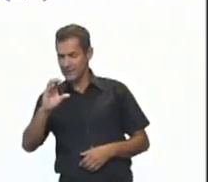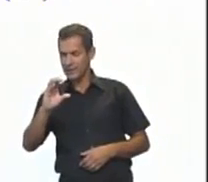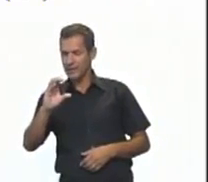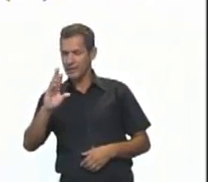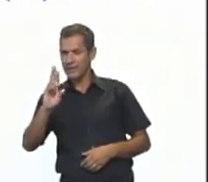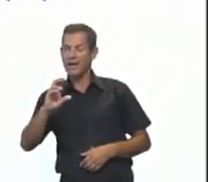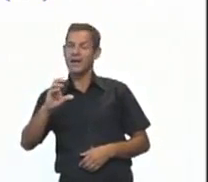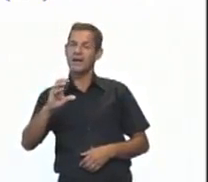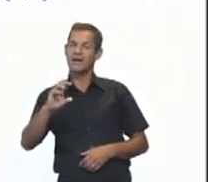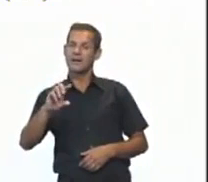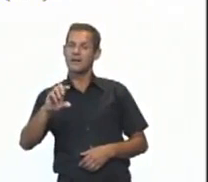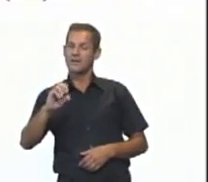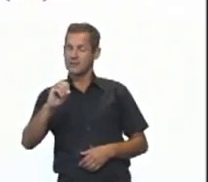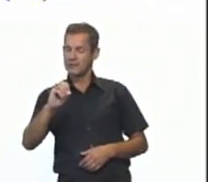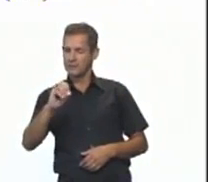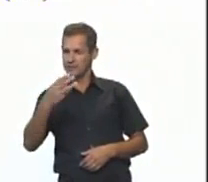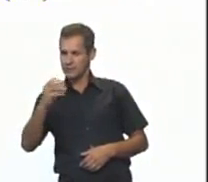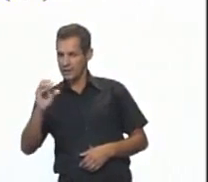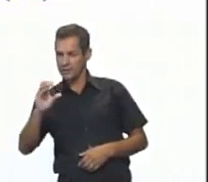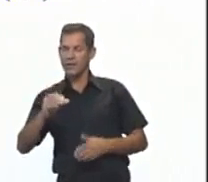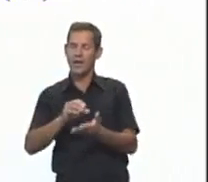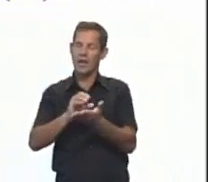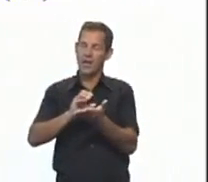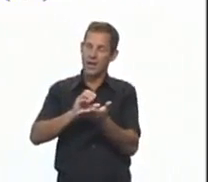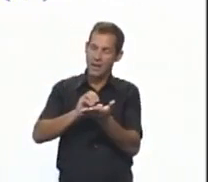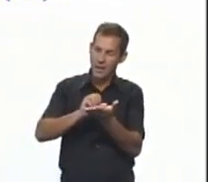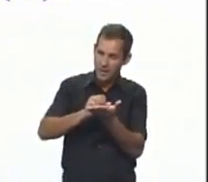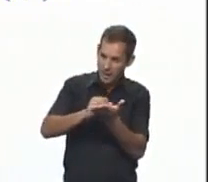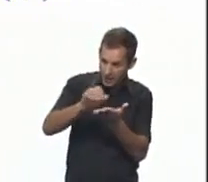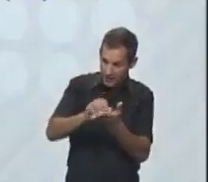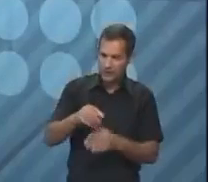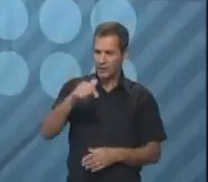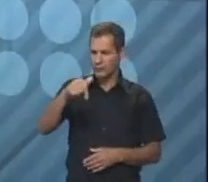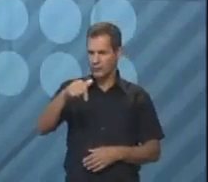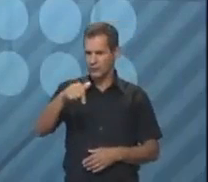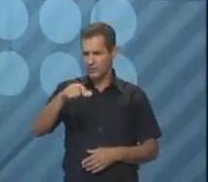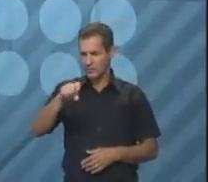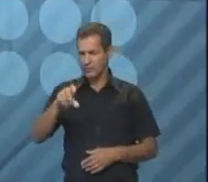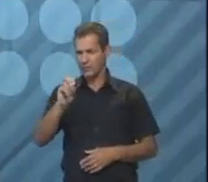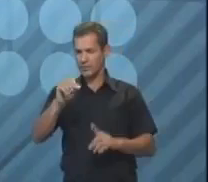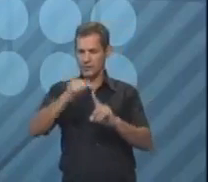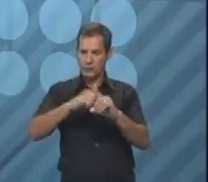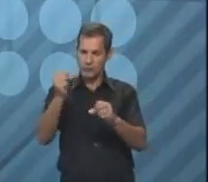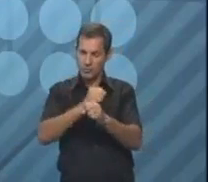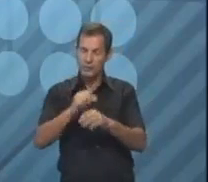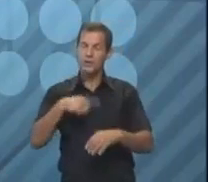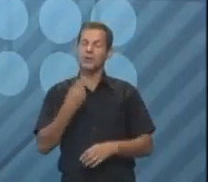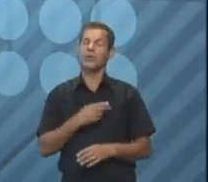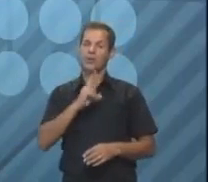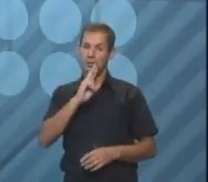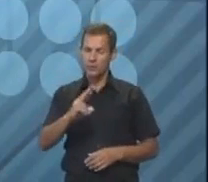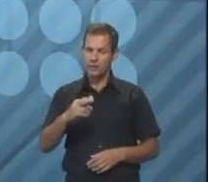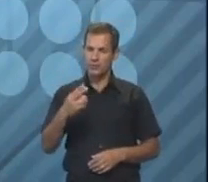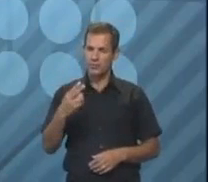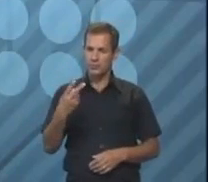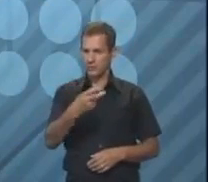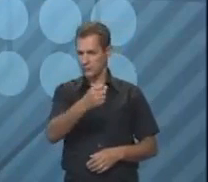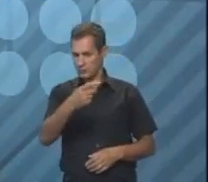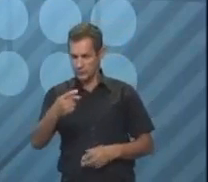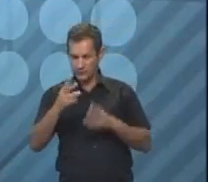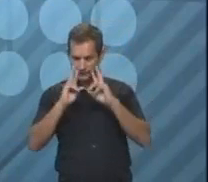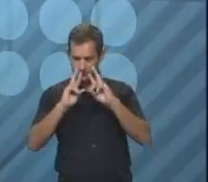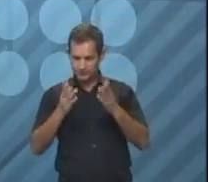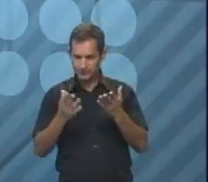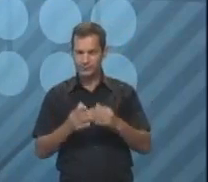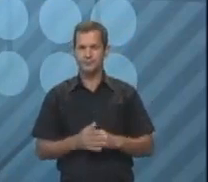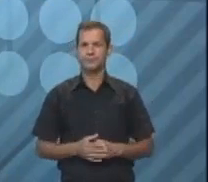102.430,30. Esse é o valor gasto, né, nos 7,5 meses de construção. E com isso a gente resolve a nossa segunda situação